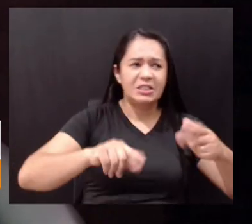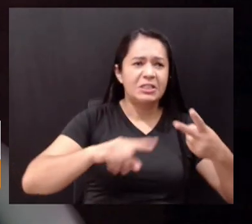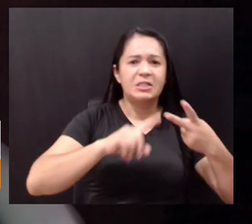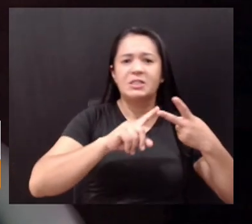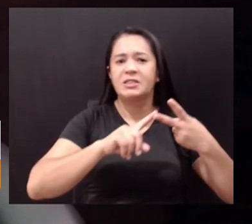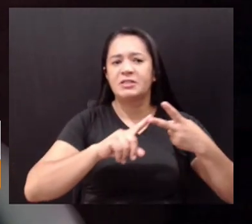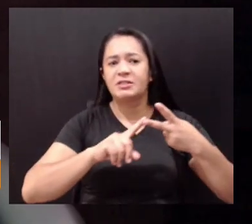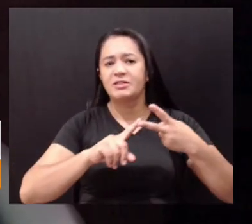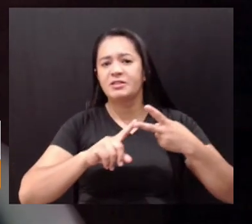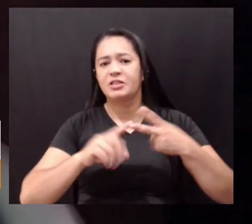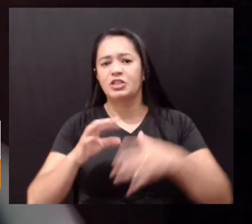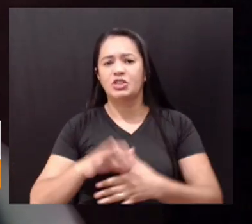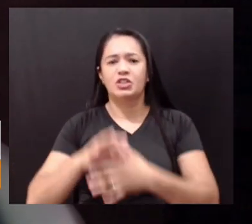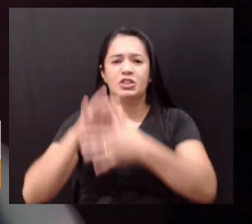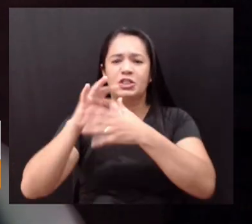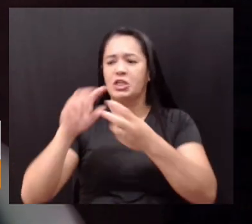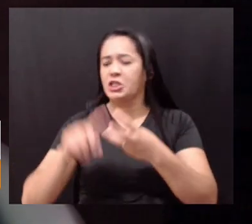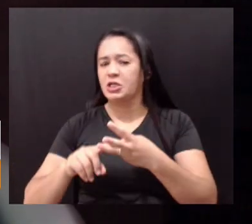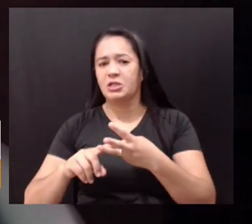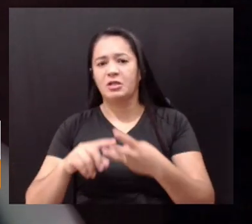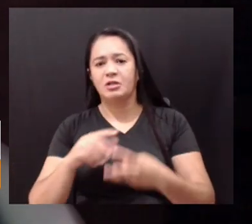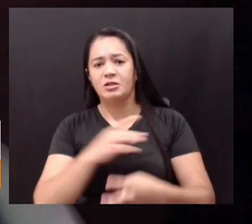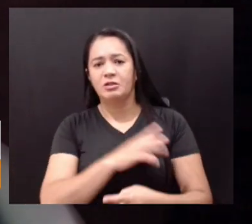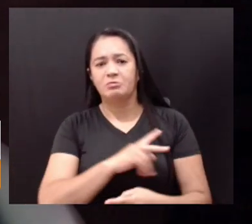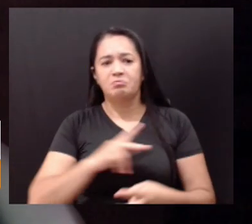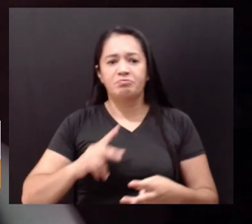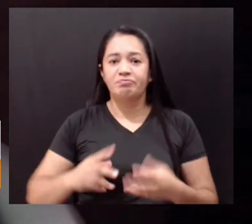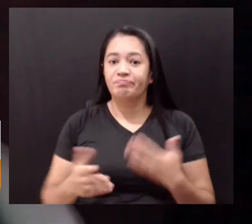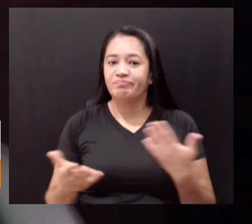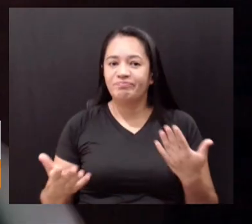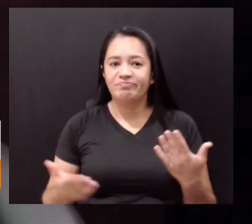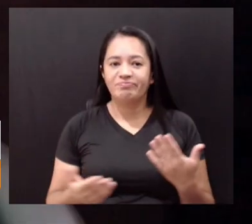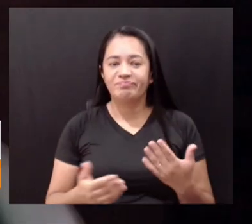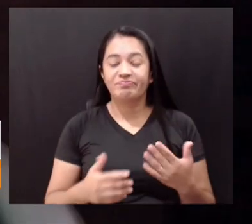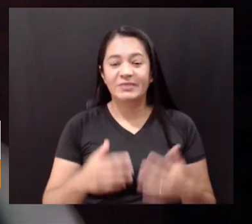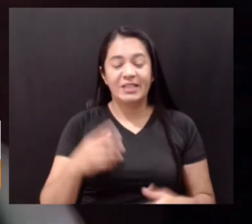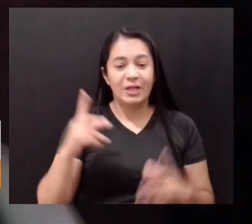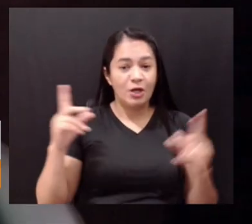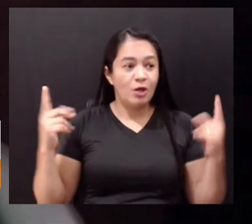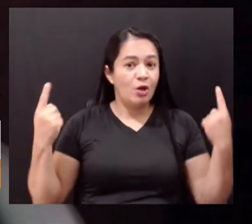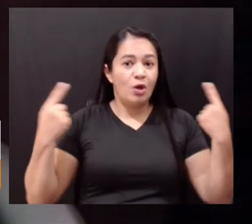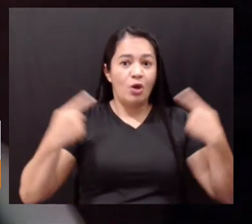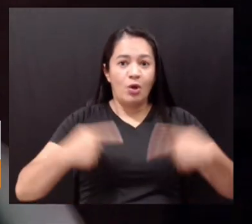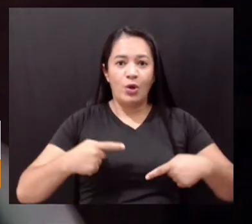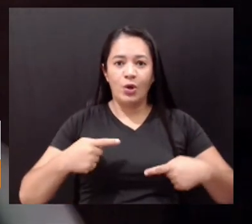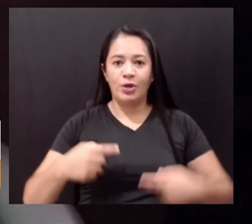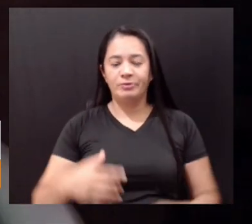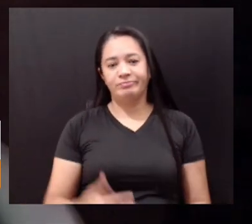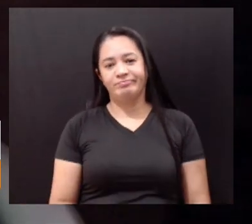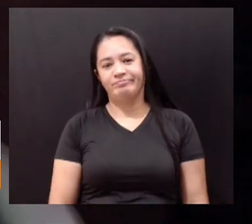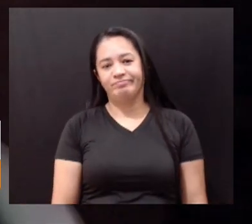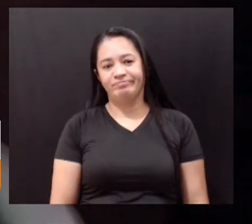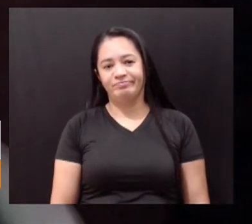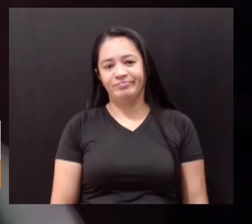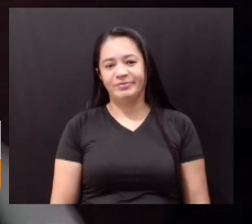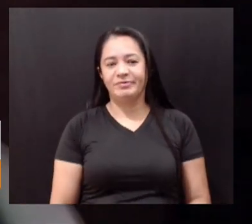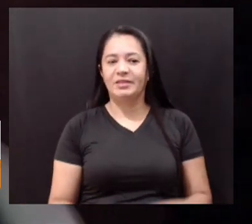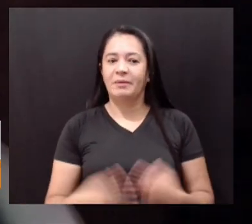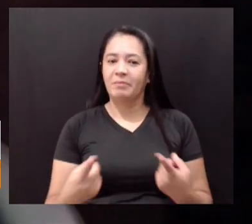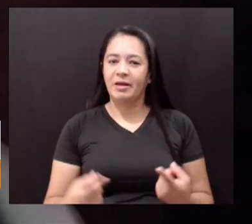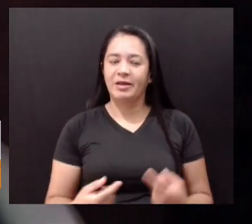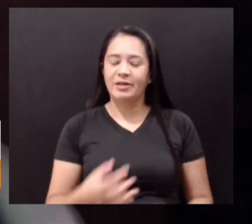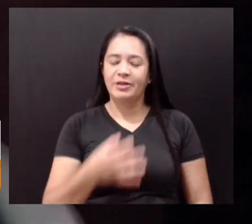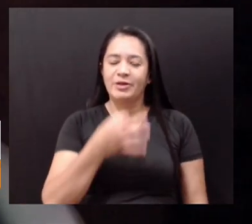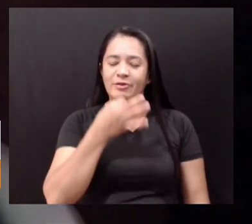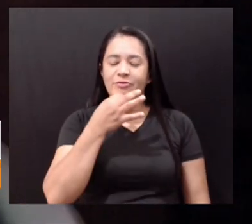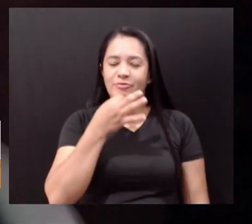vaga de supervisor. Então, esse é um grande desafio que a gente vivencia, mas creio novamente que a questão da